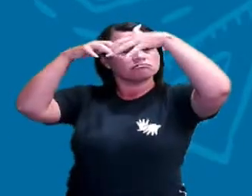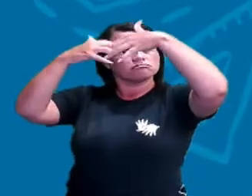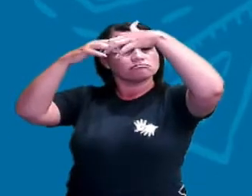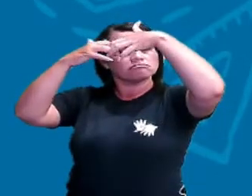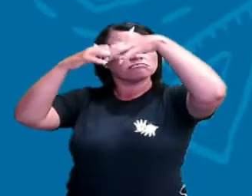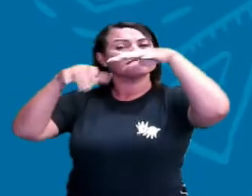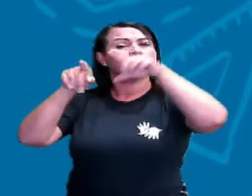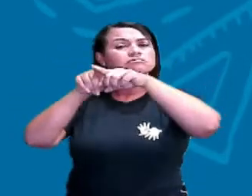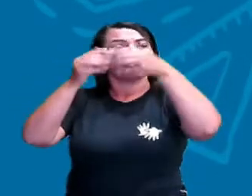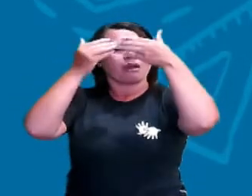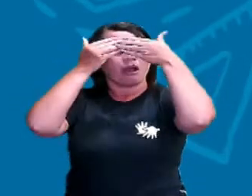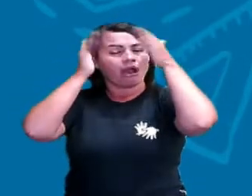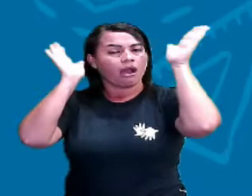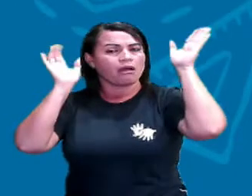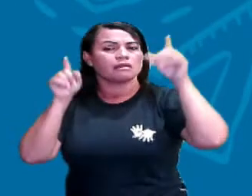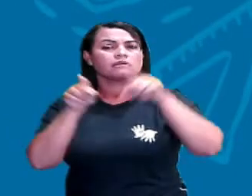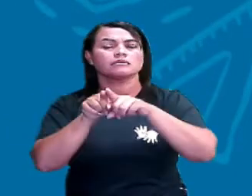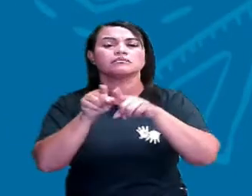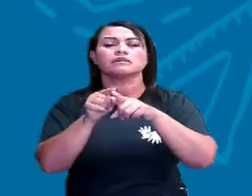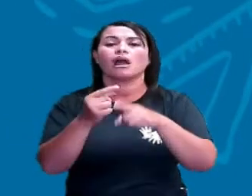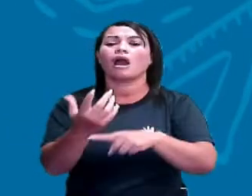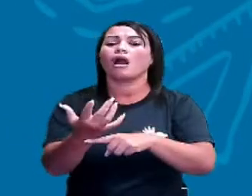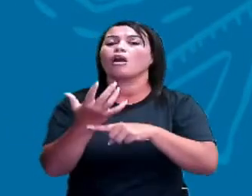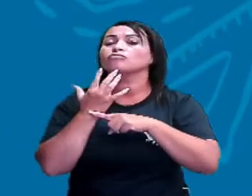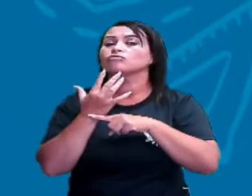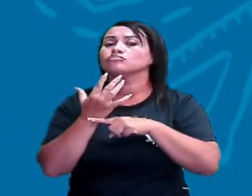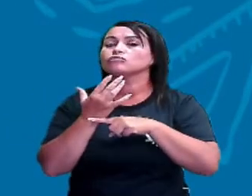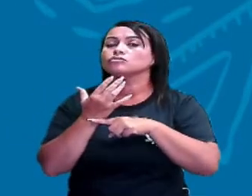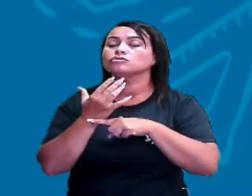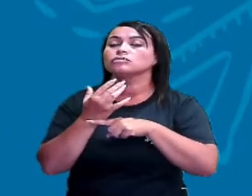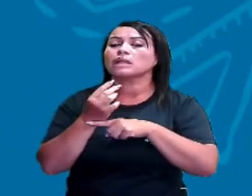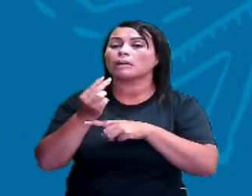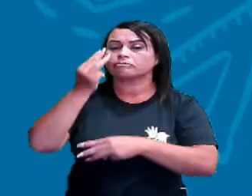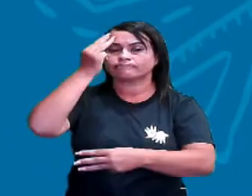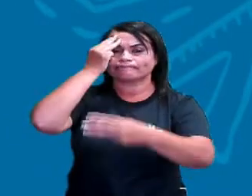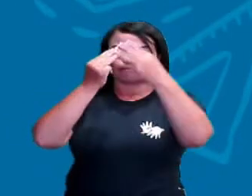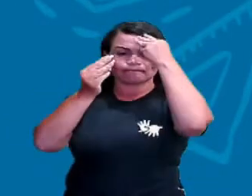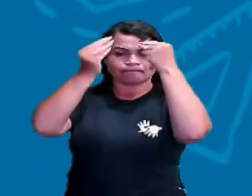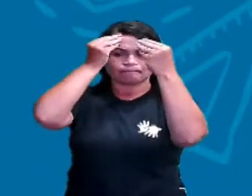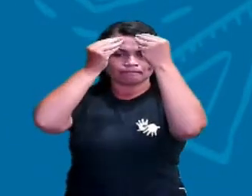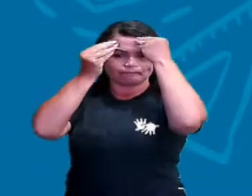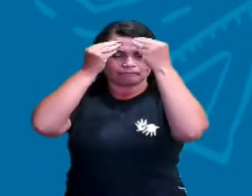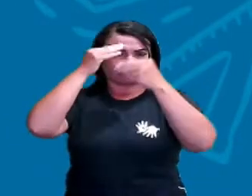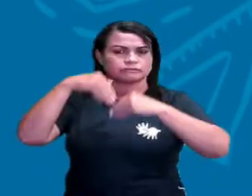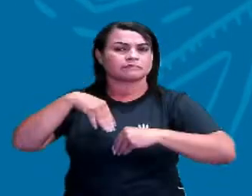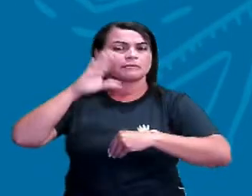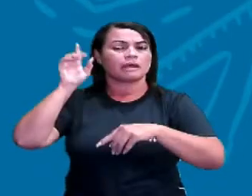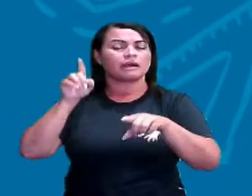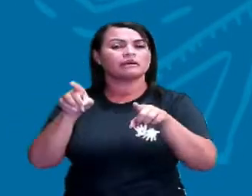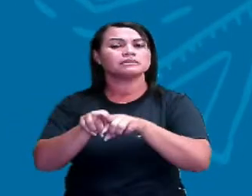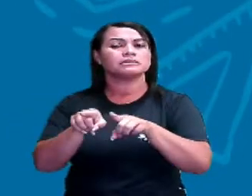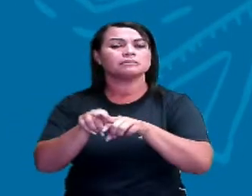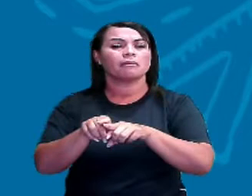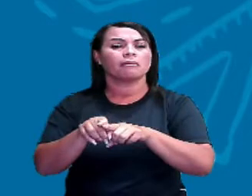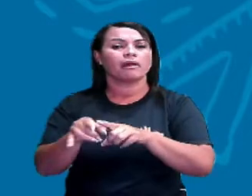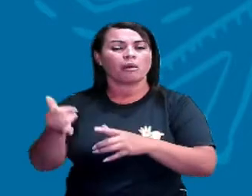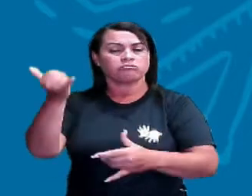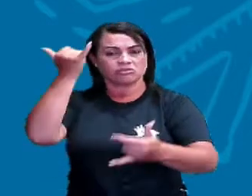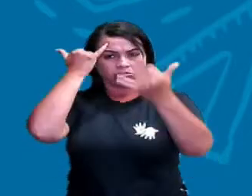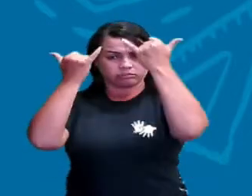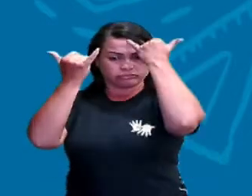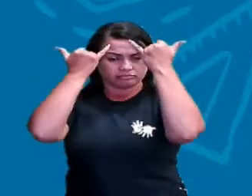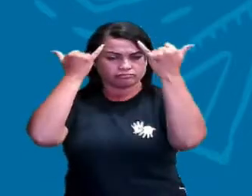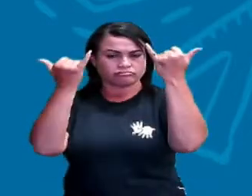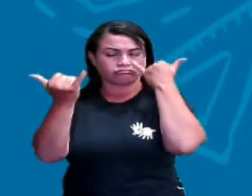complexo, ampara a capacidade de memória em retenção, a recuperação de informações,